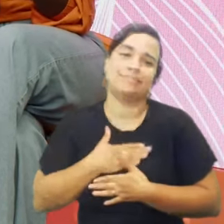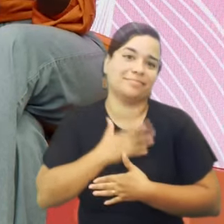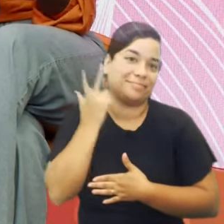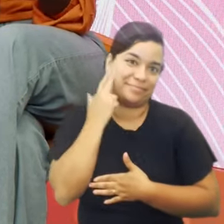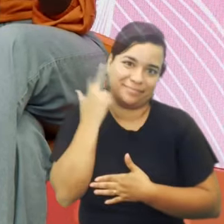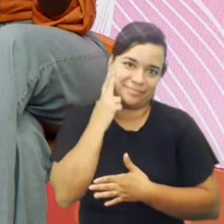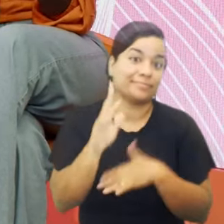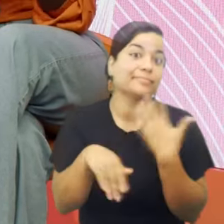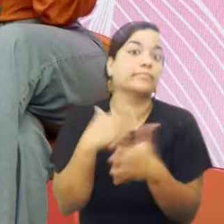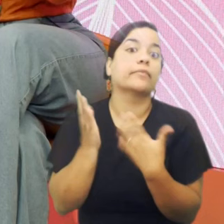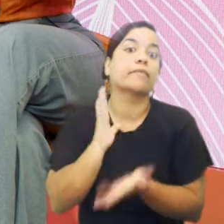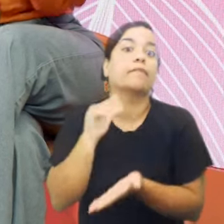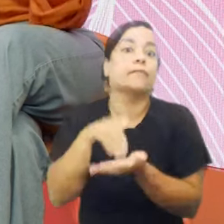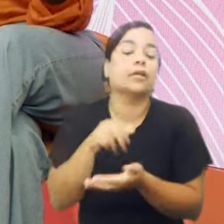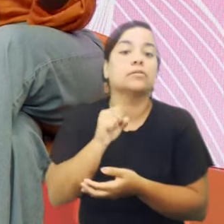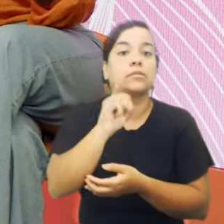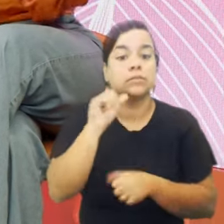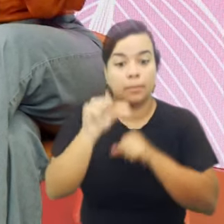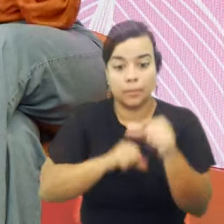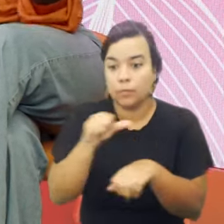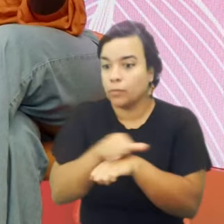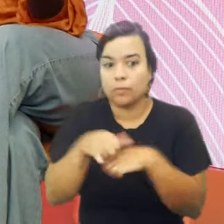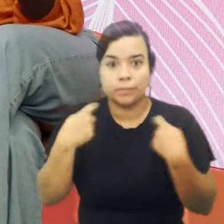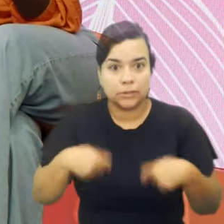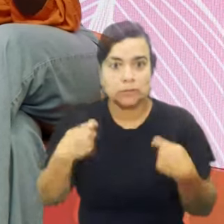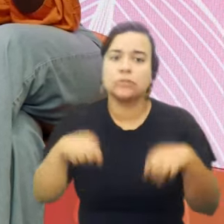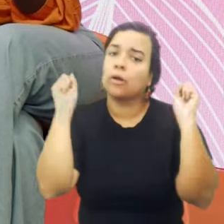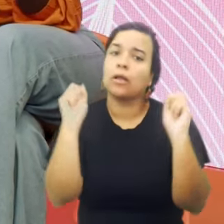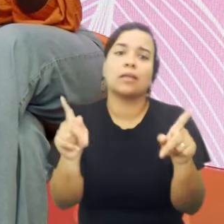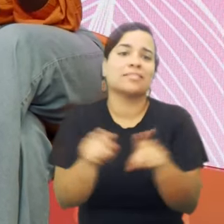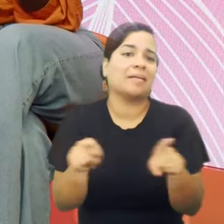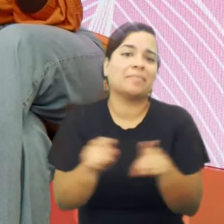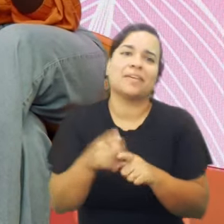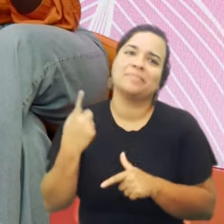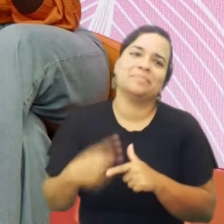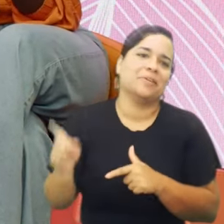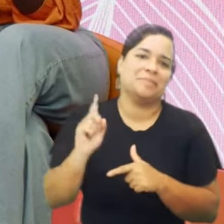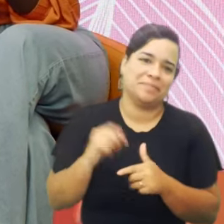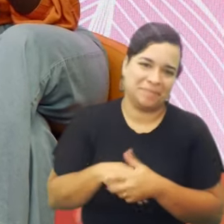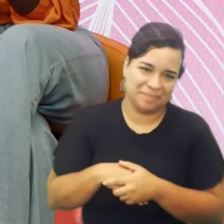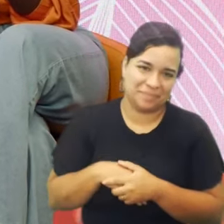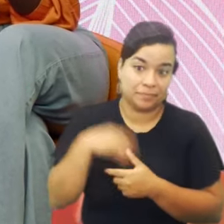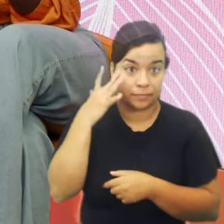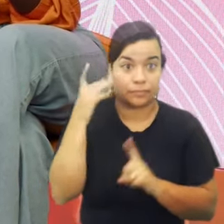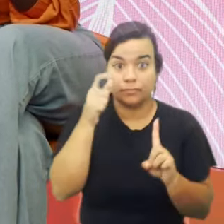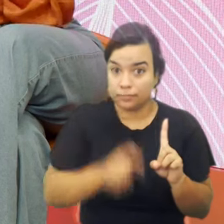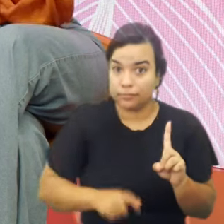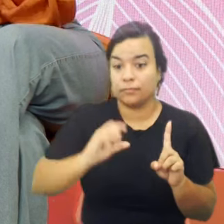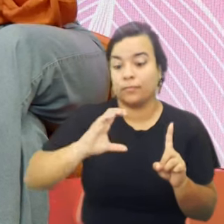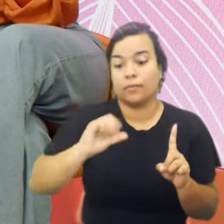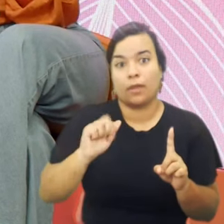E no final, se precisar mudar a rota, também tá tudo bem, né? E acho que o que a Carol trouxe é